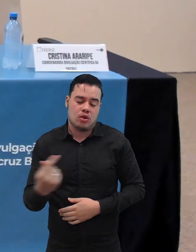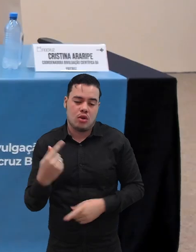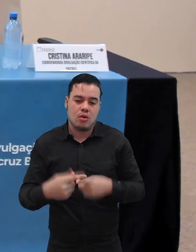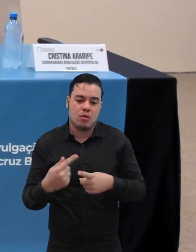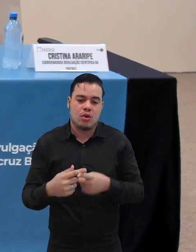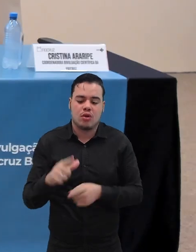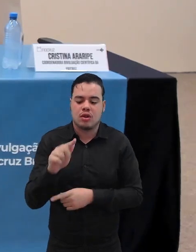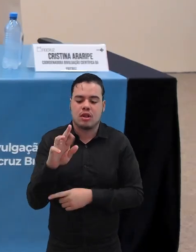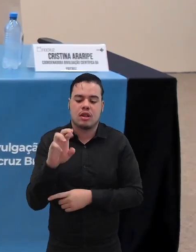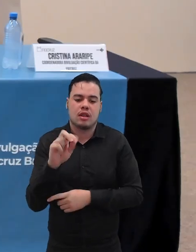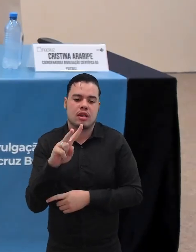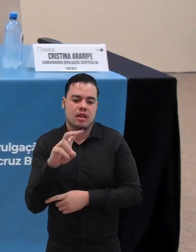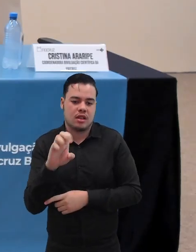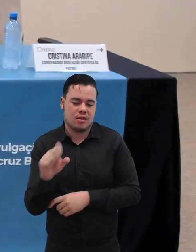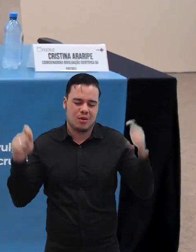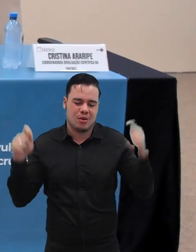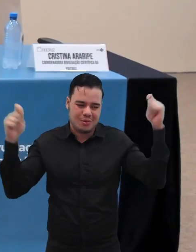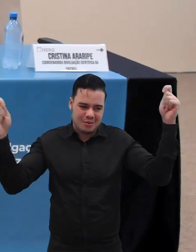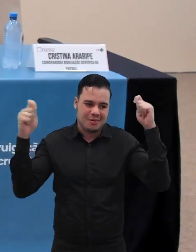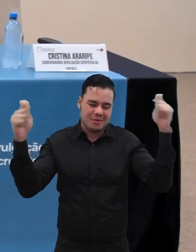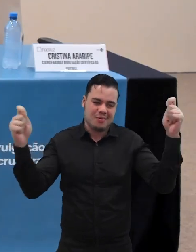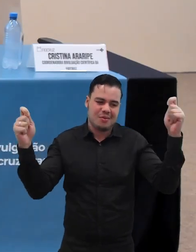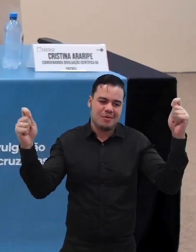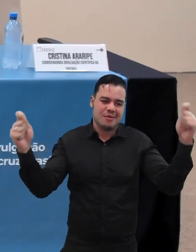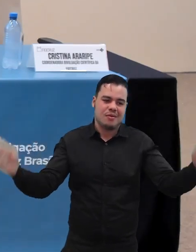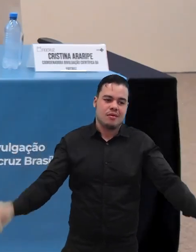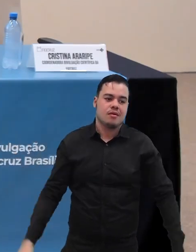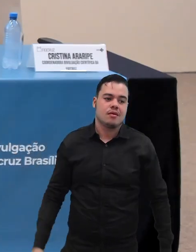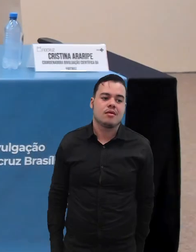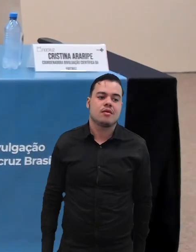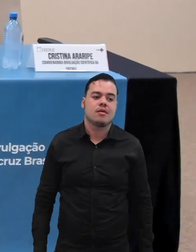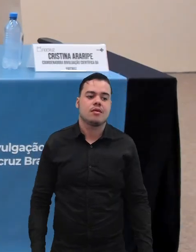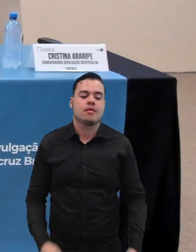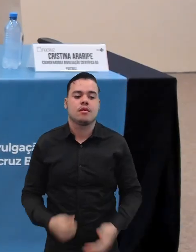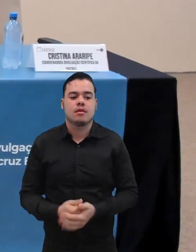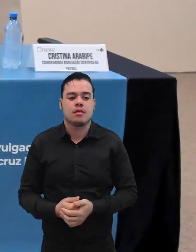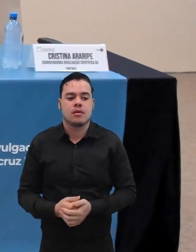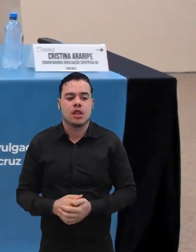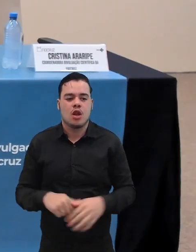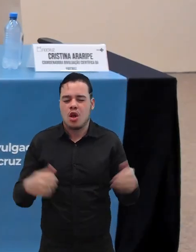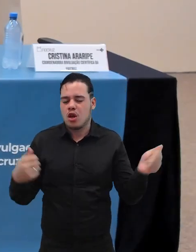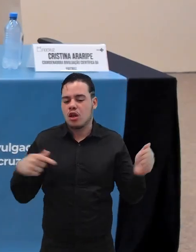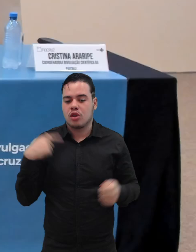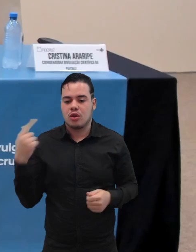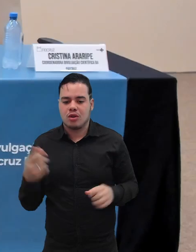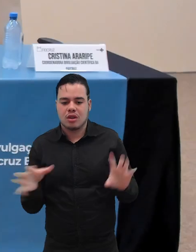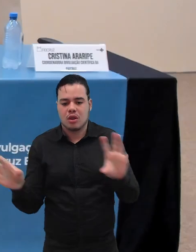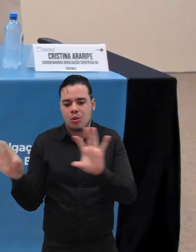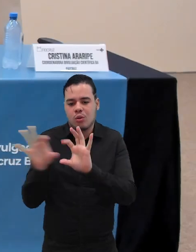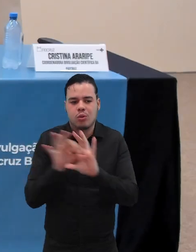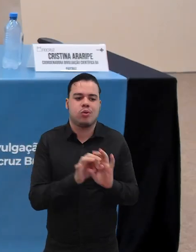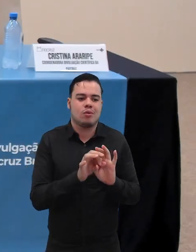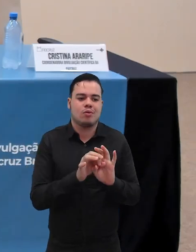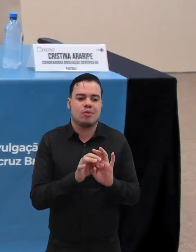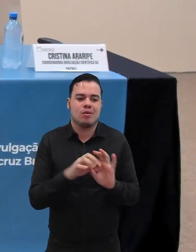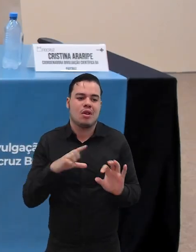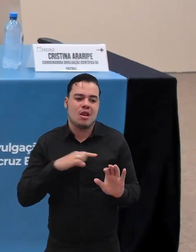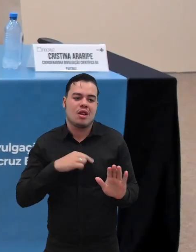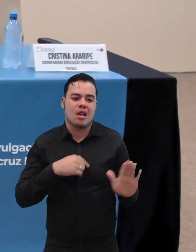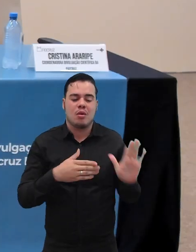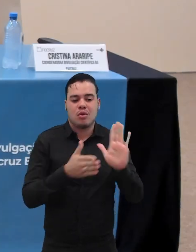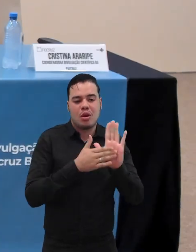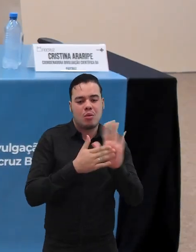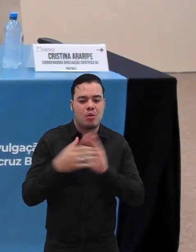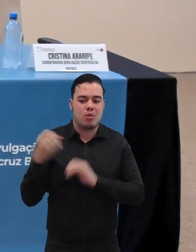greve. A gente está realizando esse evento em articulação com a greve, porque a gente tem uma pauta aqui importante,